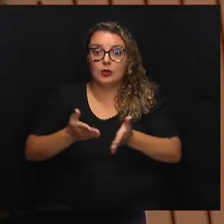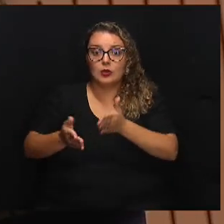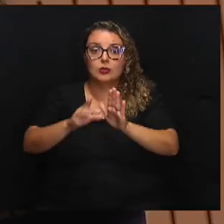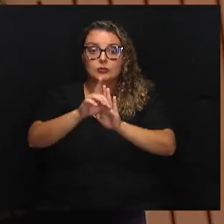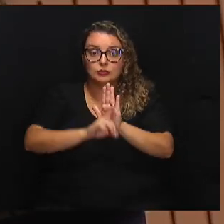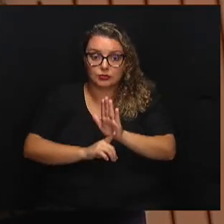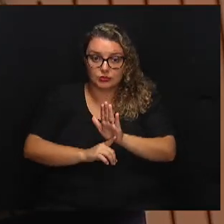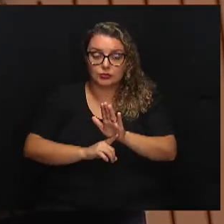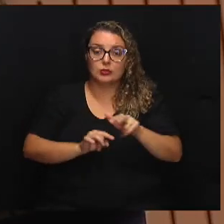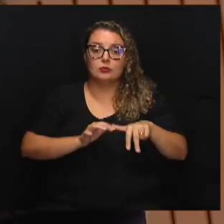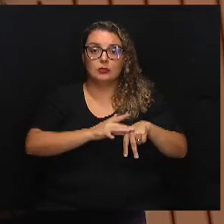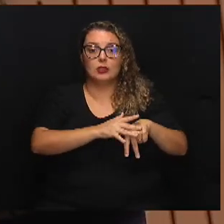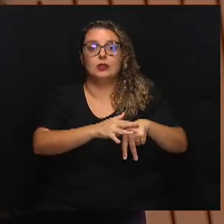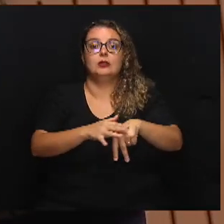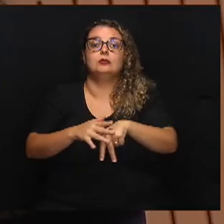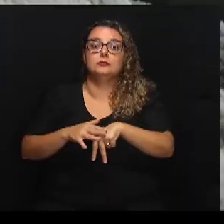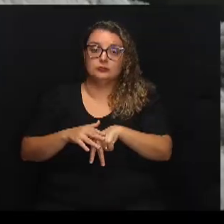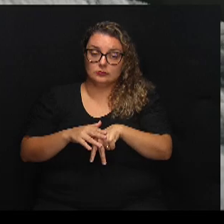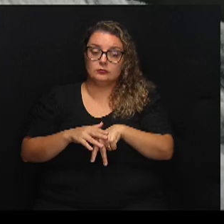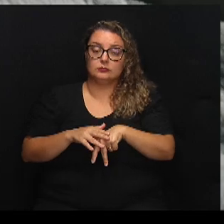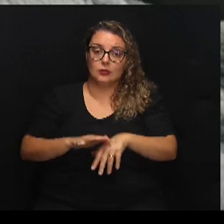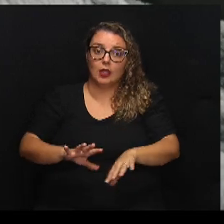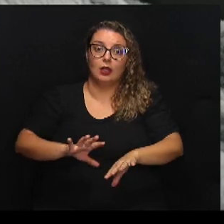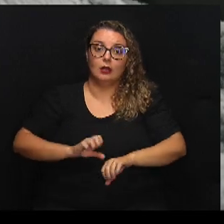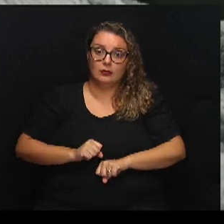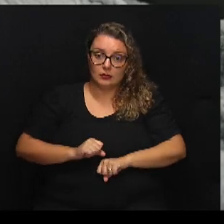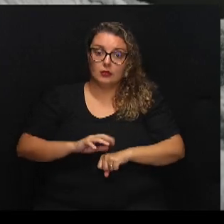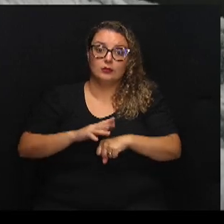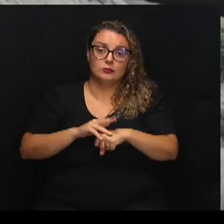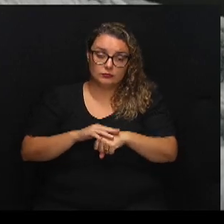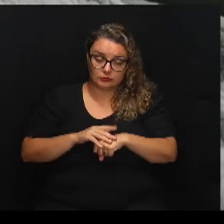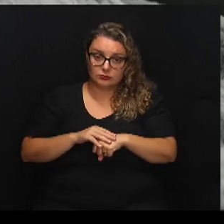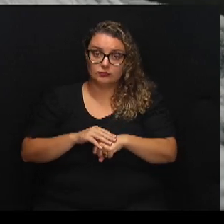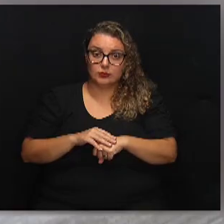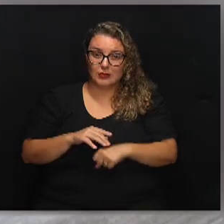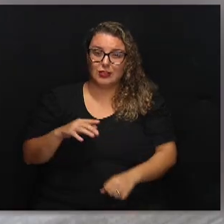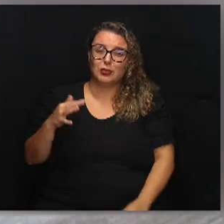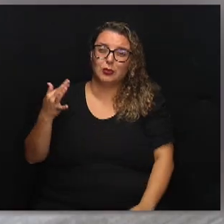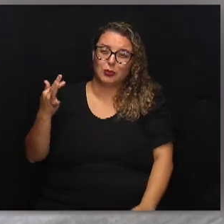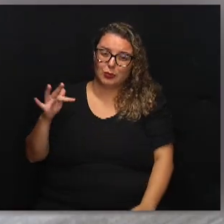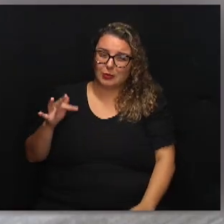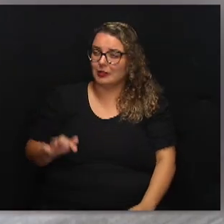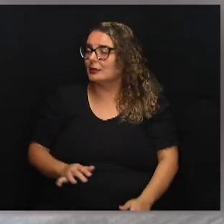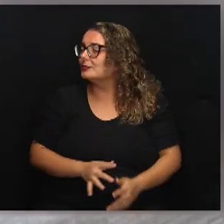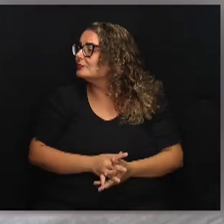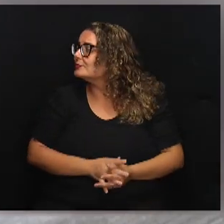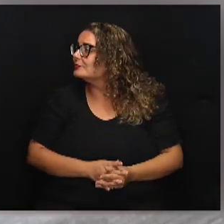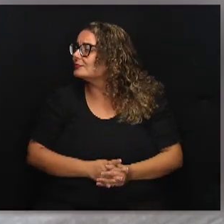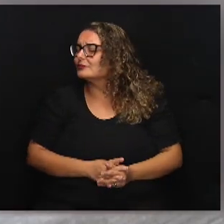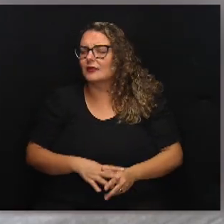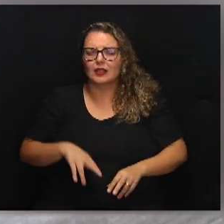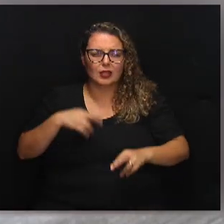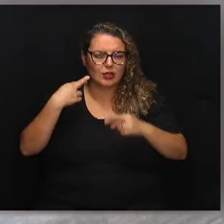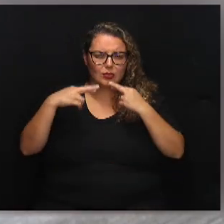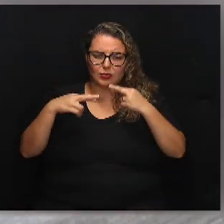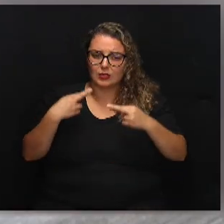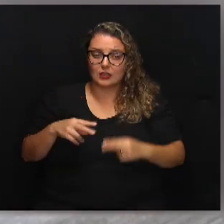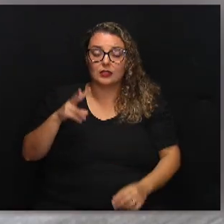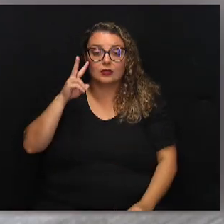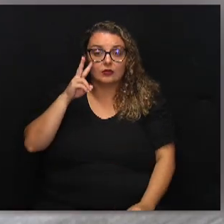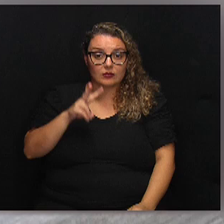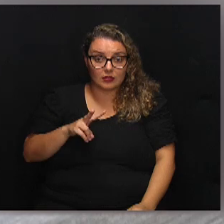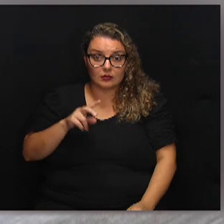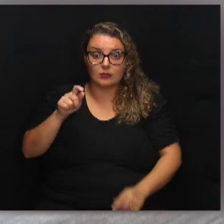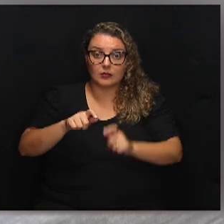para pacientes acometidas por uma doença dolorosa. Tem muitas queixas, cada vez mais a gente vê